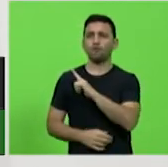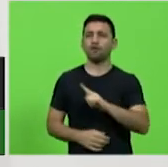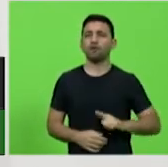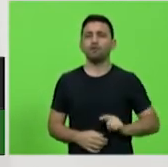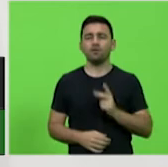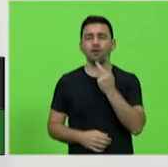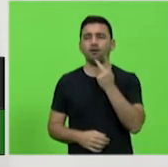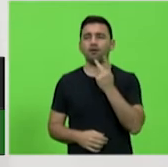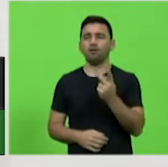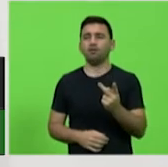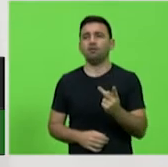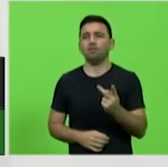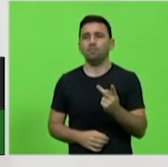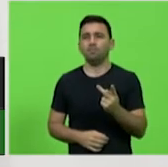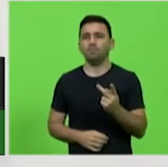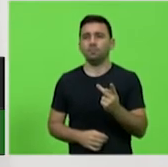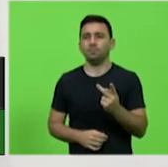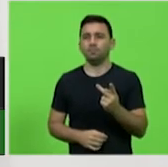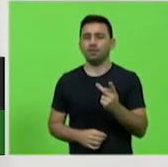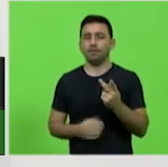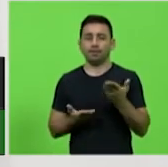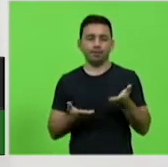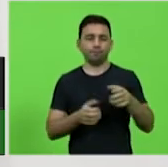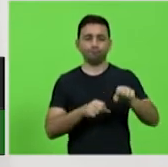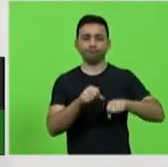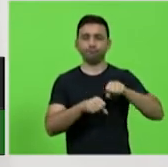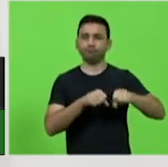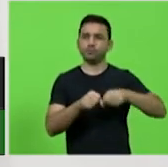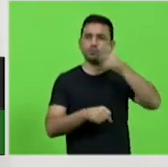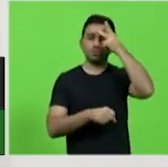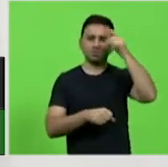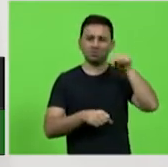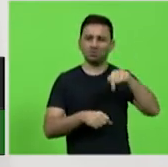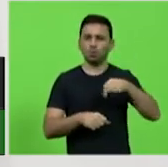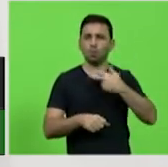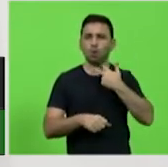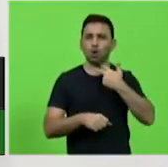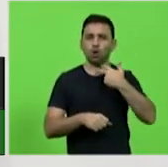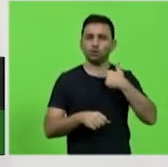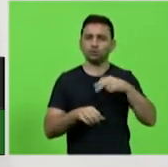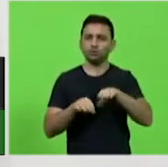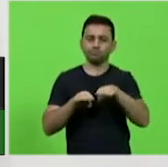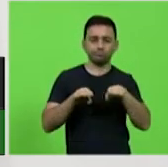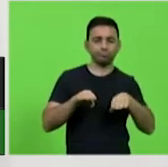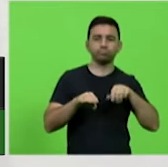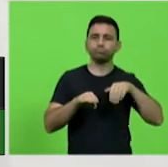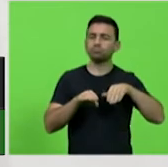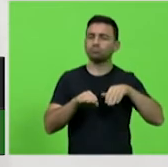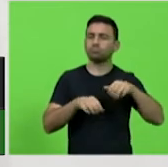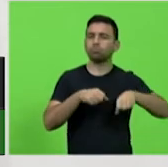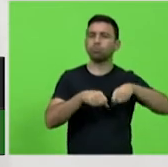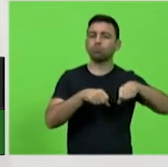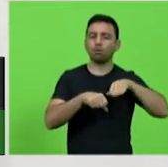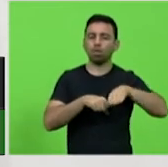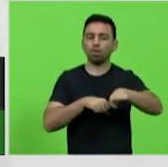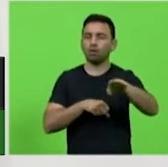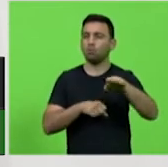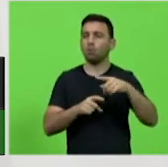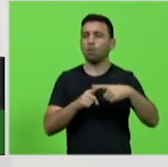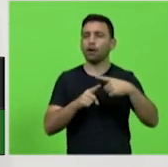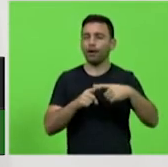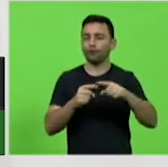dizer que ciclista não pode transitar no acostamento porque não está na